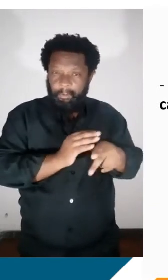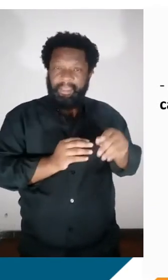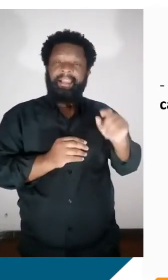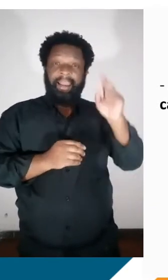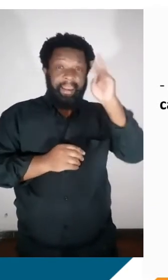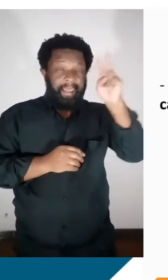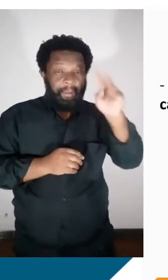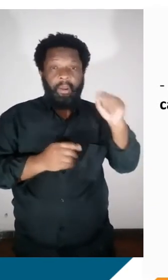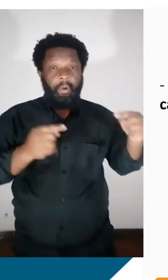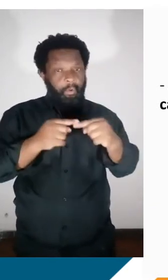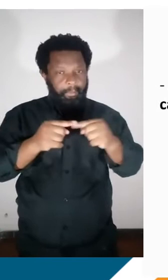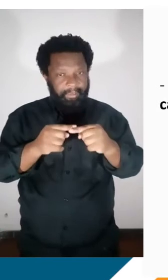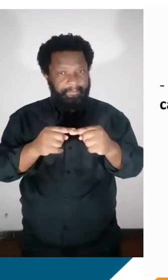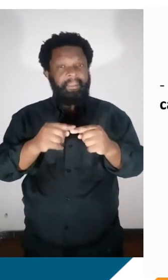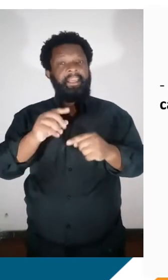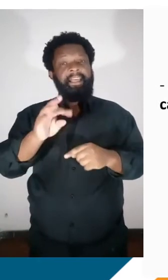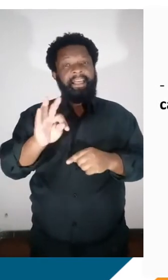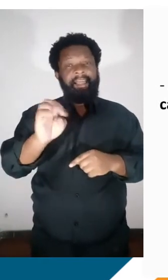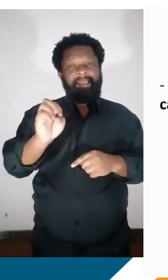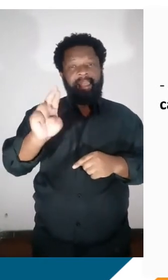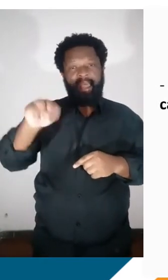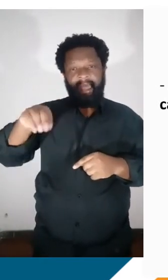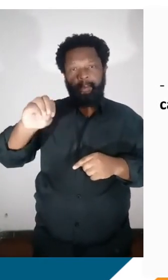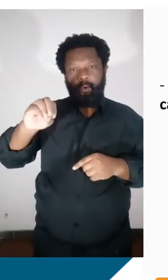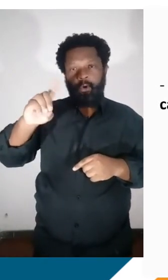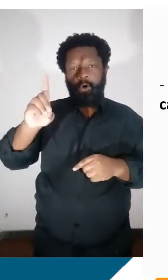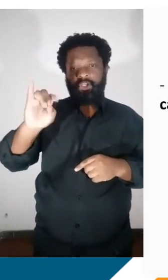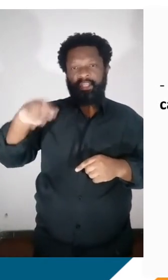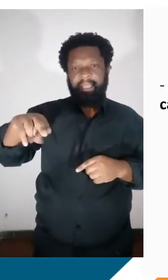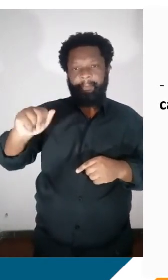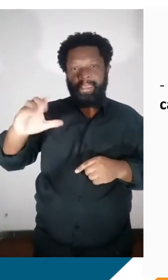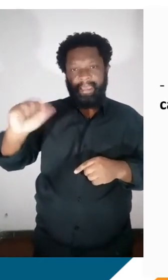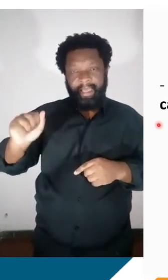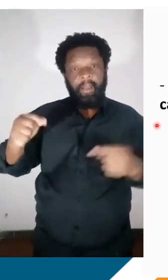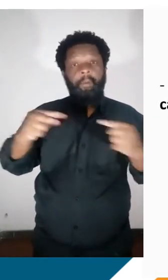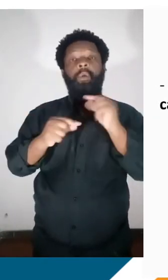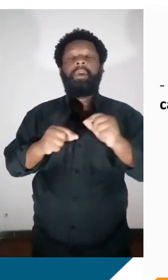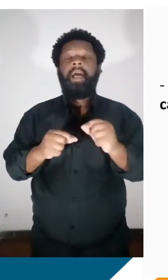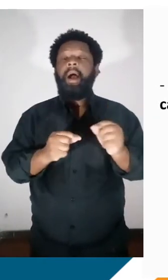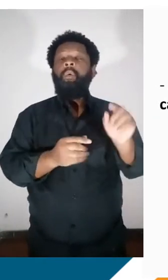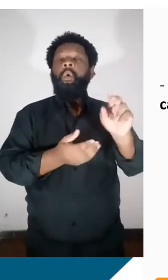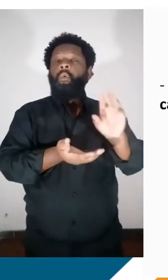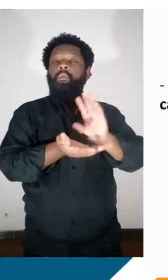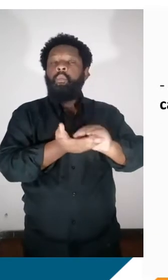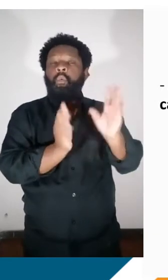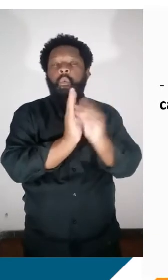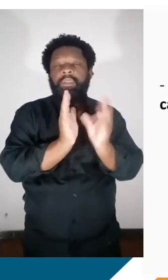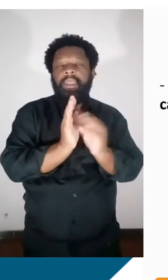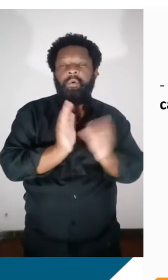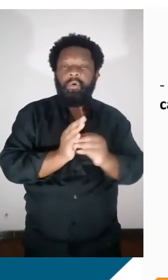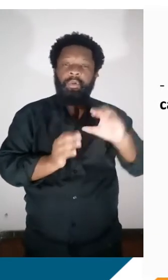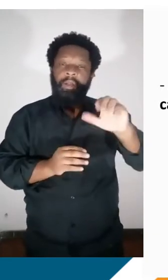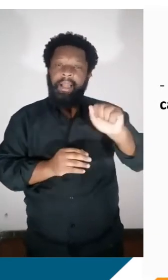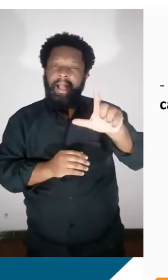termoquímica é uma parte dentro da termodinâmica? E essa função termodinâmica está associada ao conteúdo calórico de um sistema. E